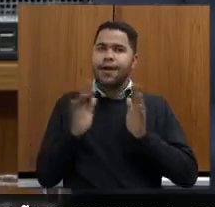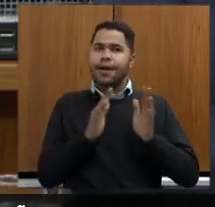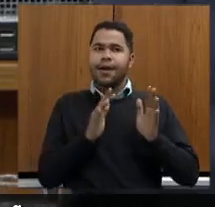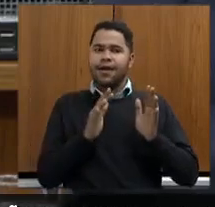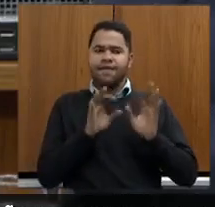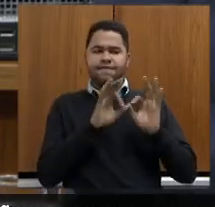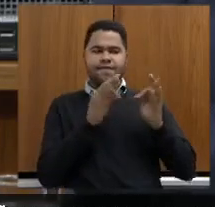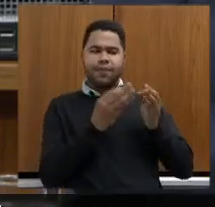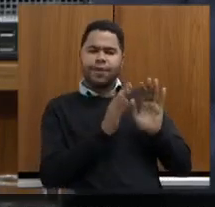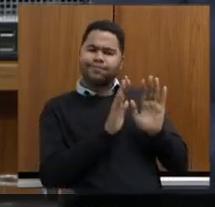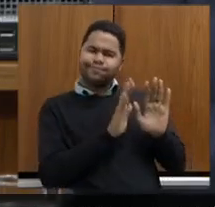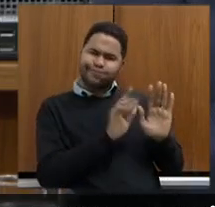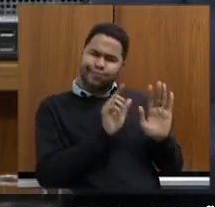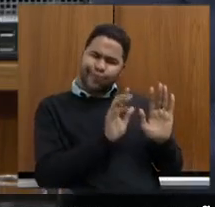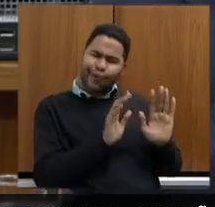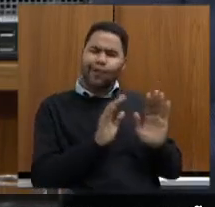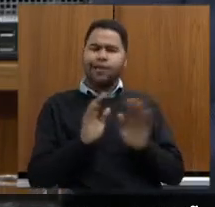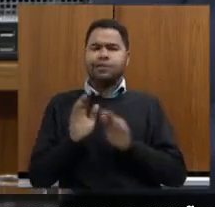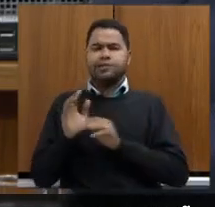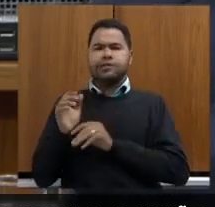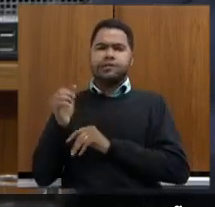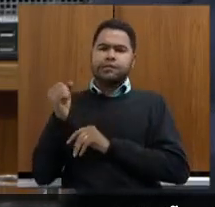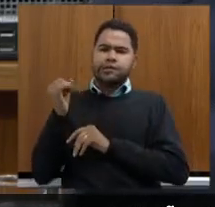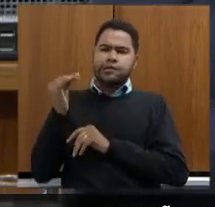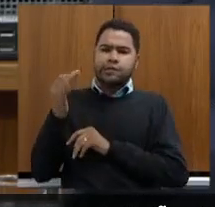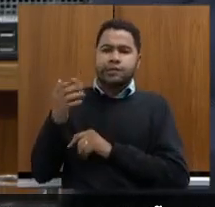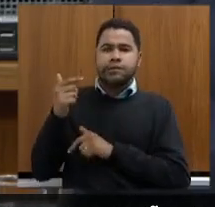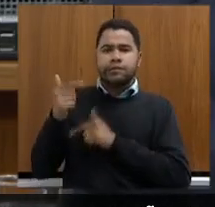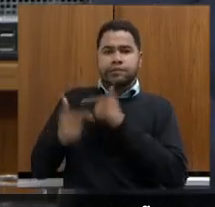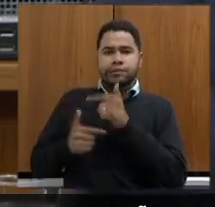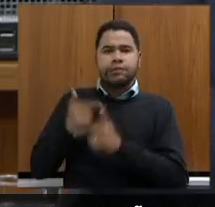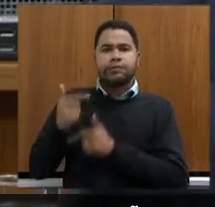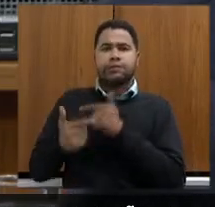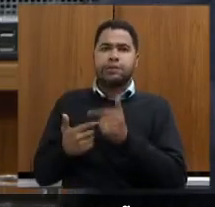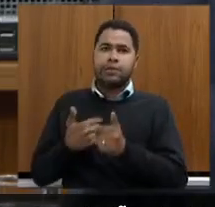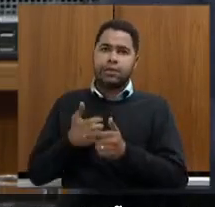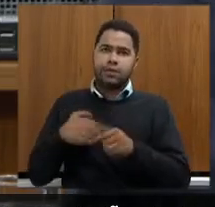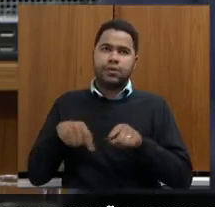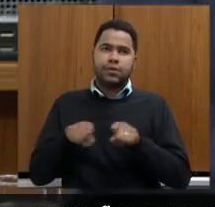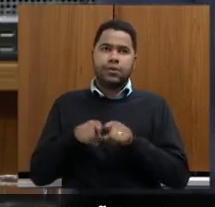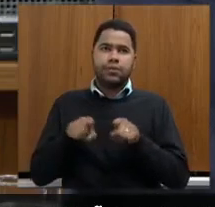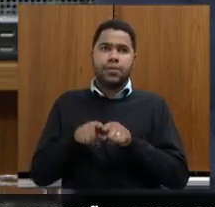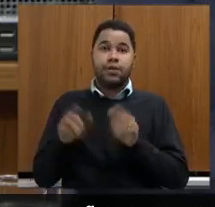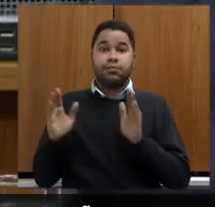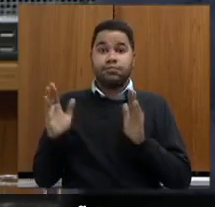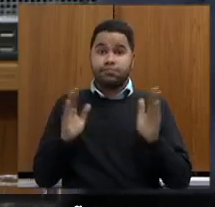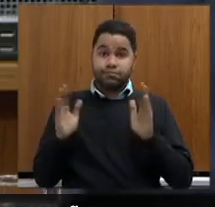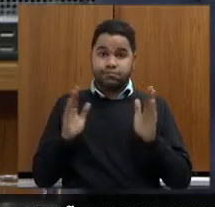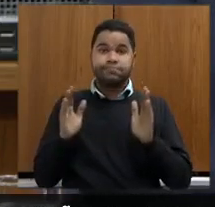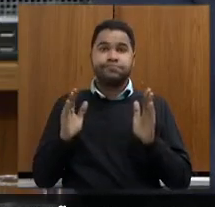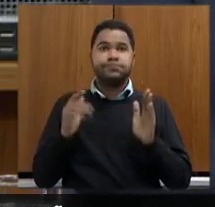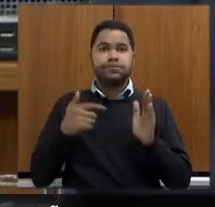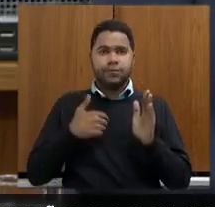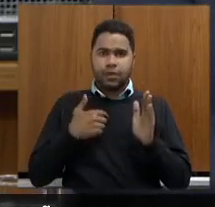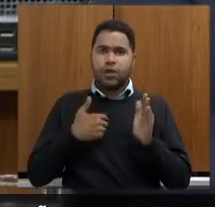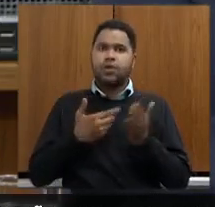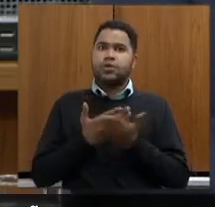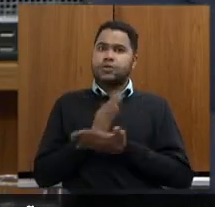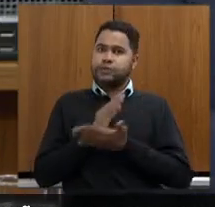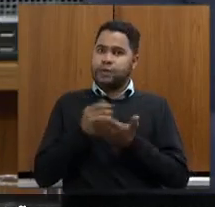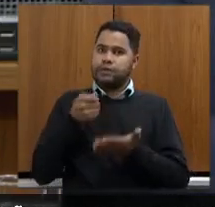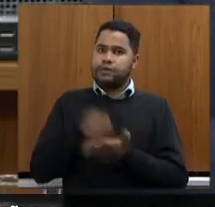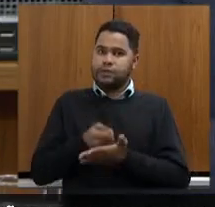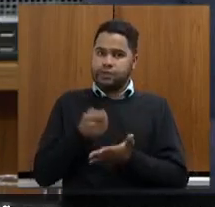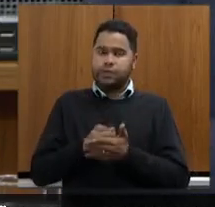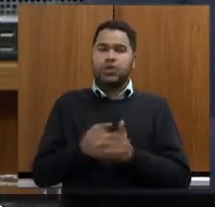famílias né noites adentro porque eu de certa forma no cumprimento do meu mandato eu sou chato e